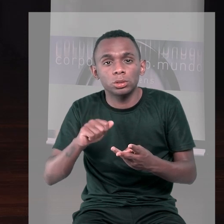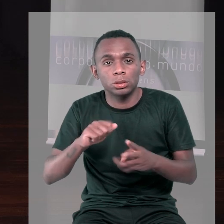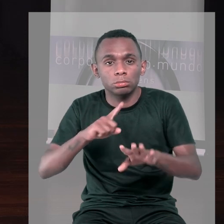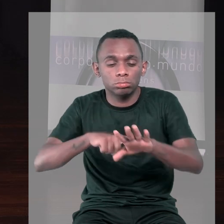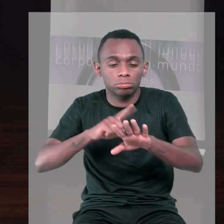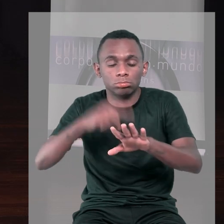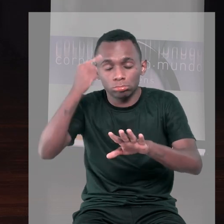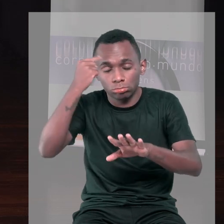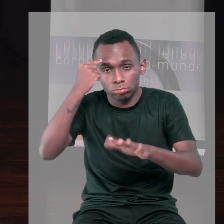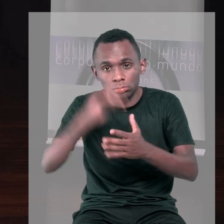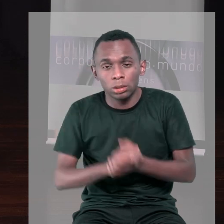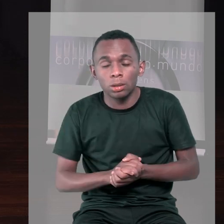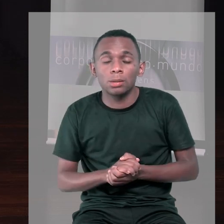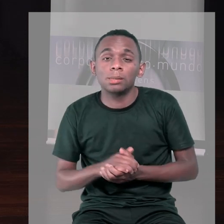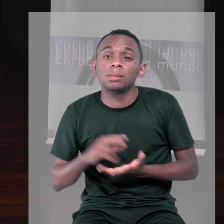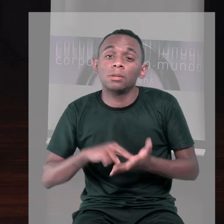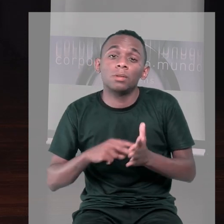por ideologia.